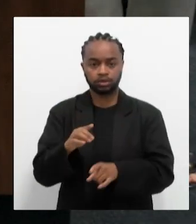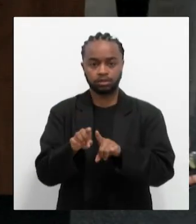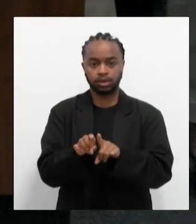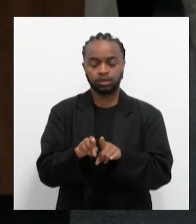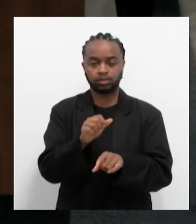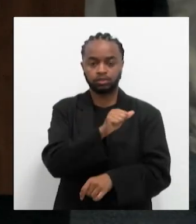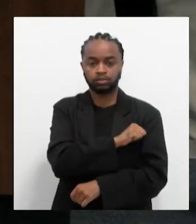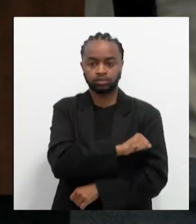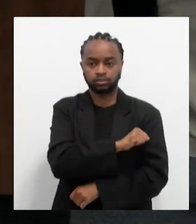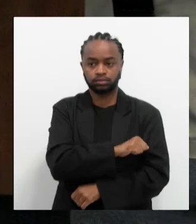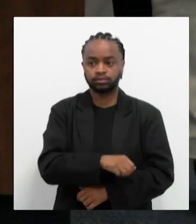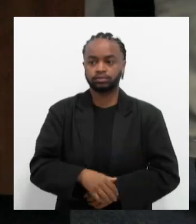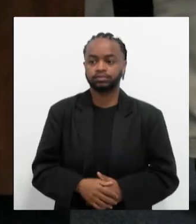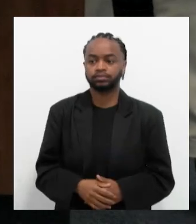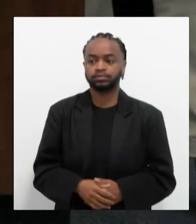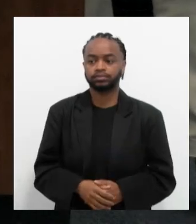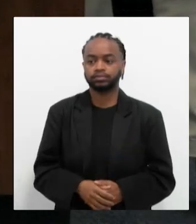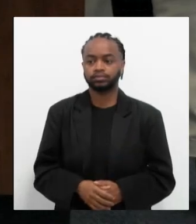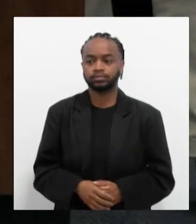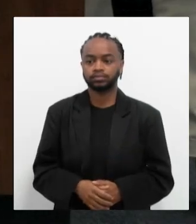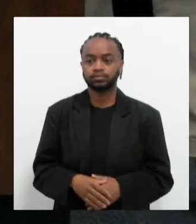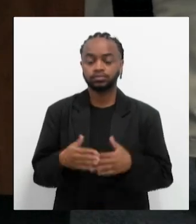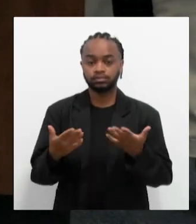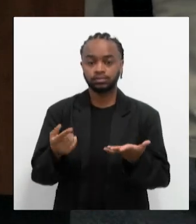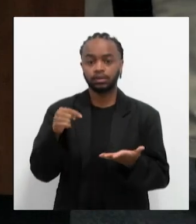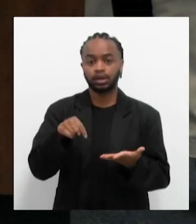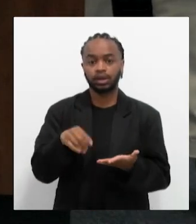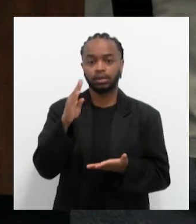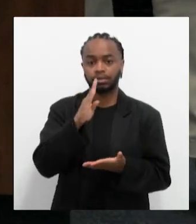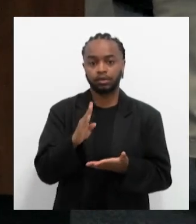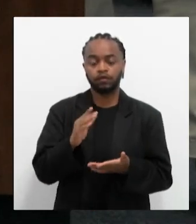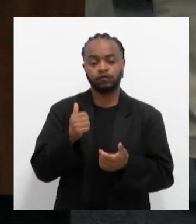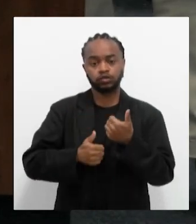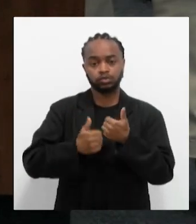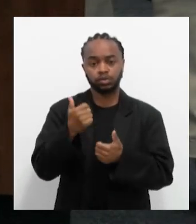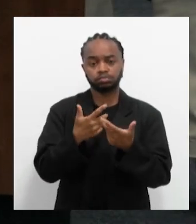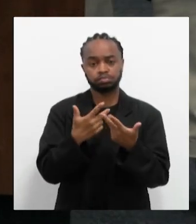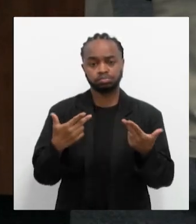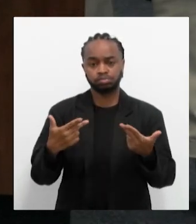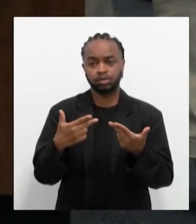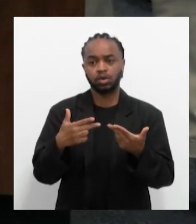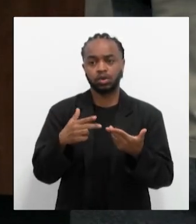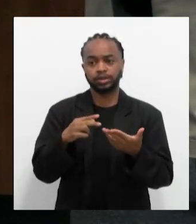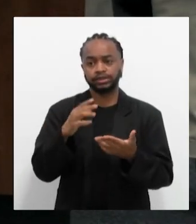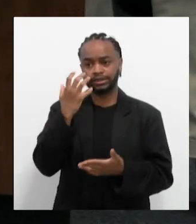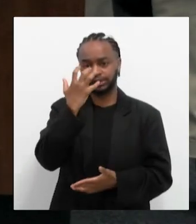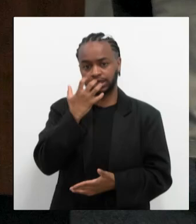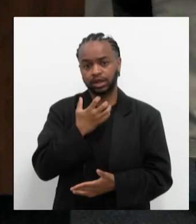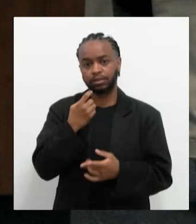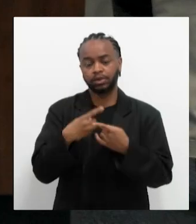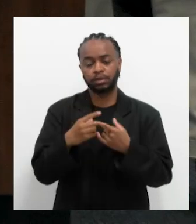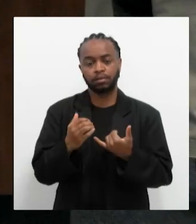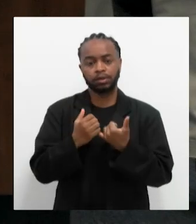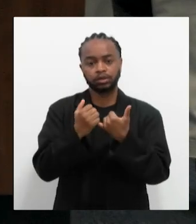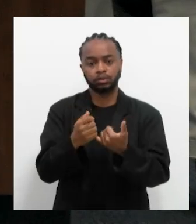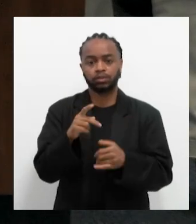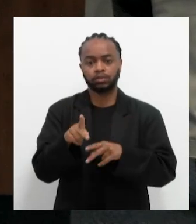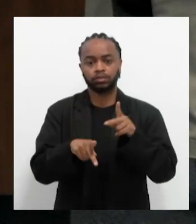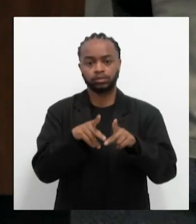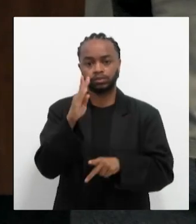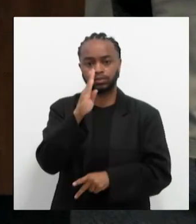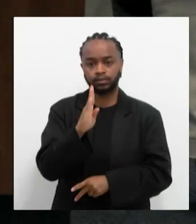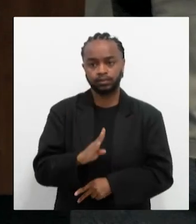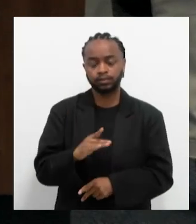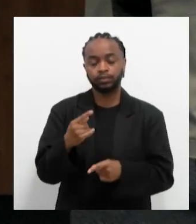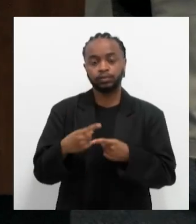de Janeiro também. Então, no Brasil, o futebol é coisa séria, porque é um patrimônio do povo brasileiro,